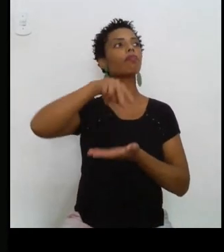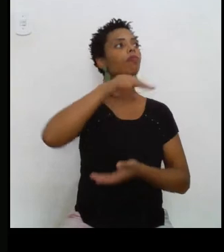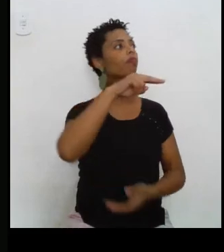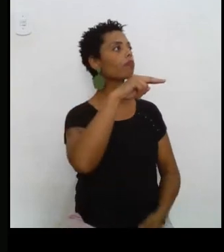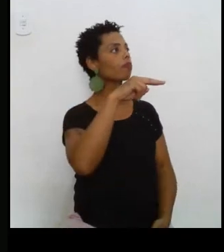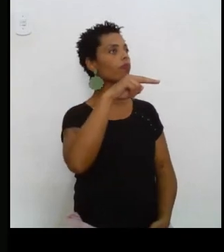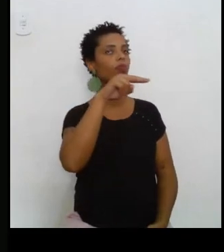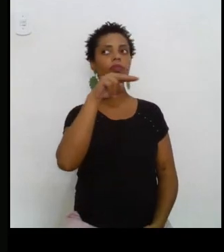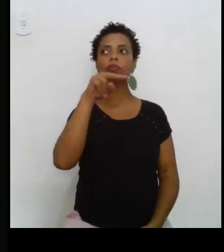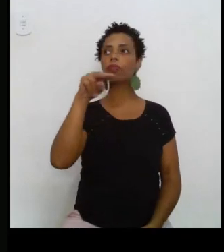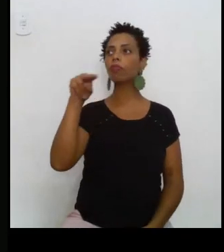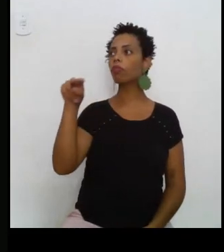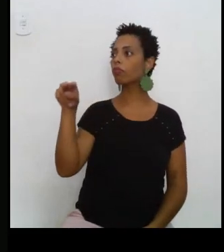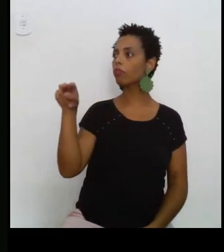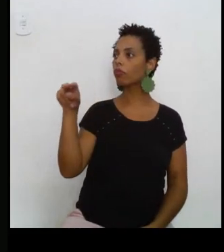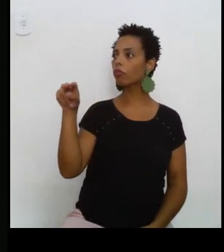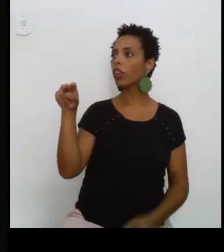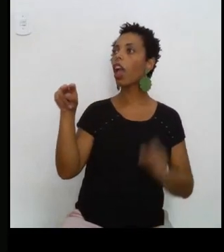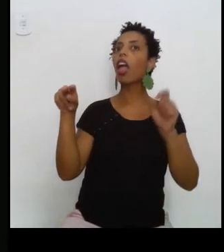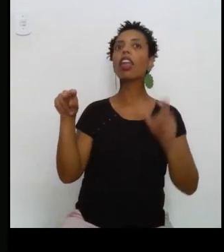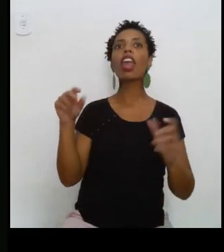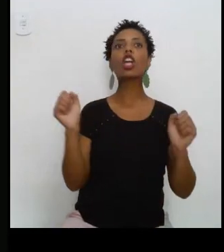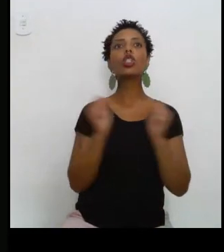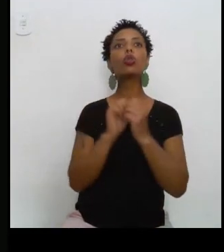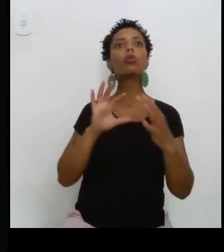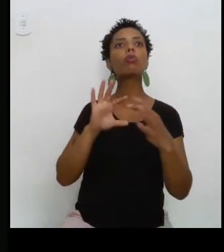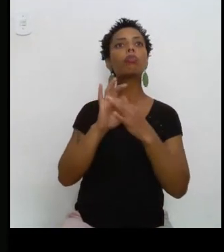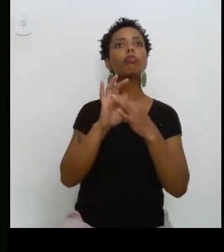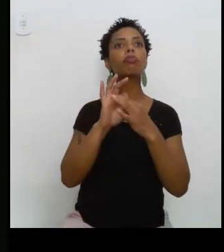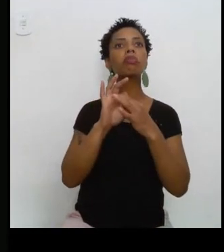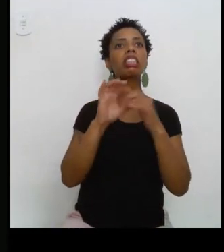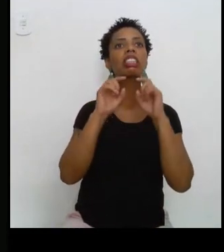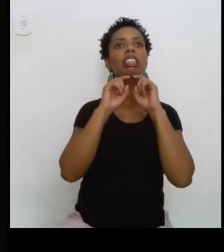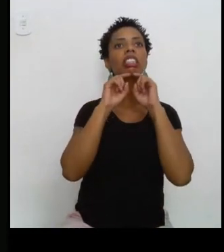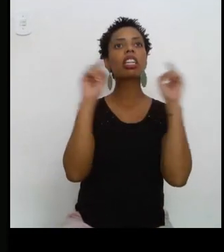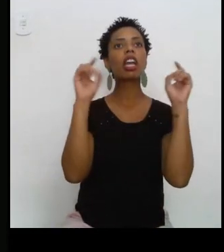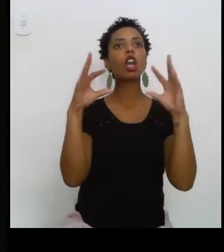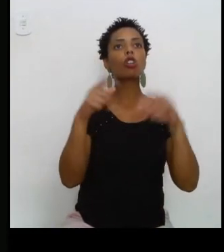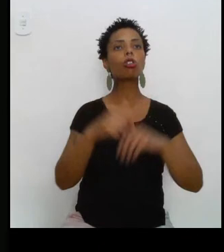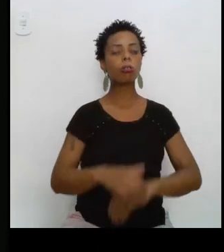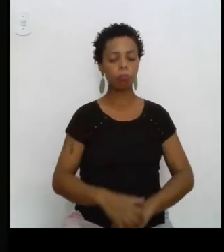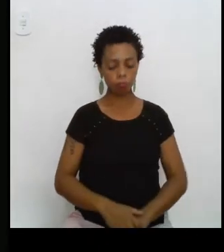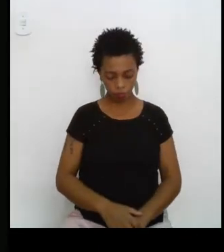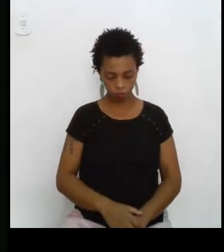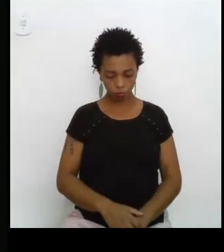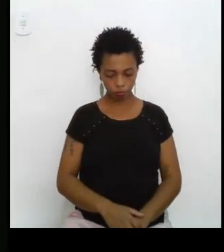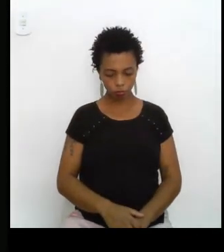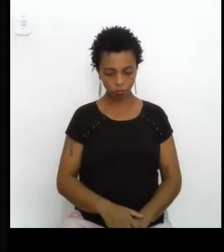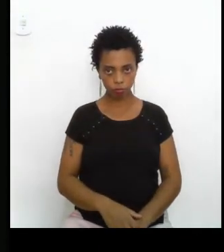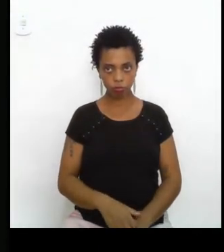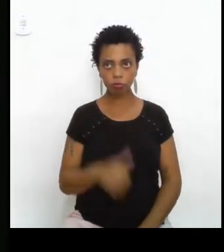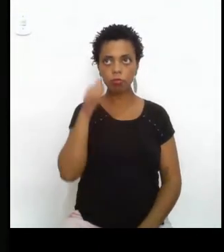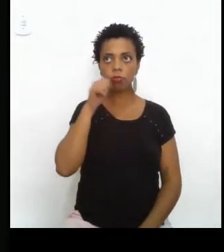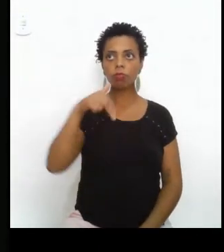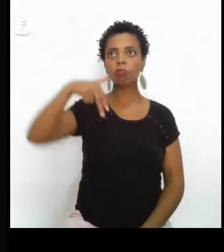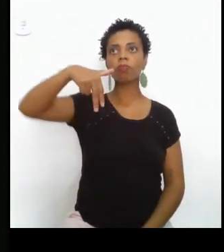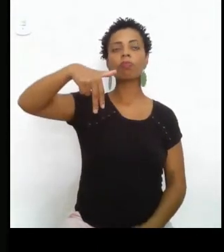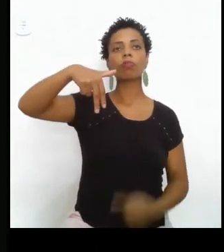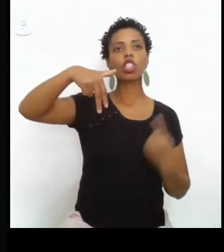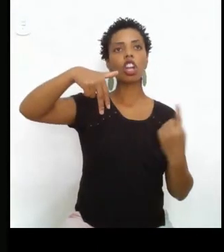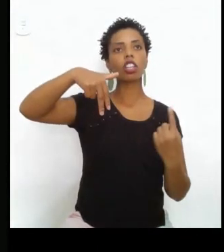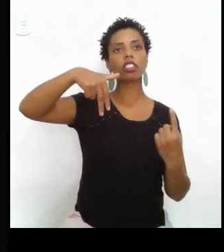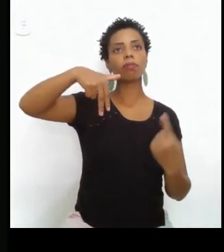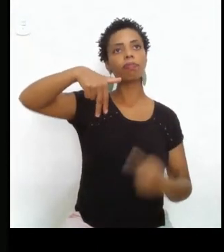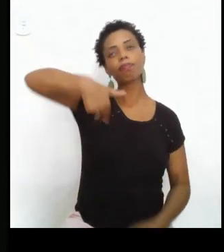menor sinal de aliança mais nada no lixo Moro em uma palavra E então se vira de costas